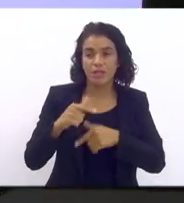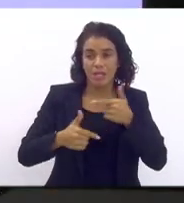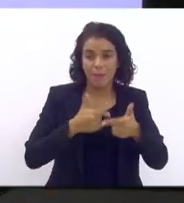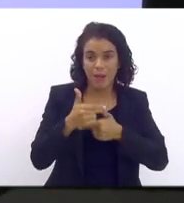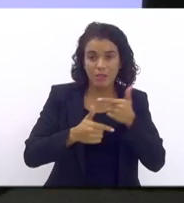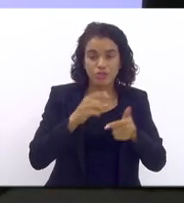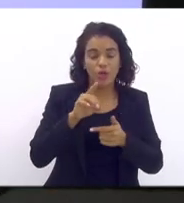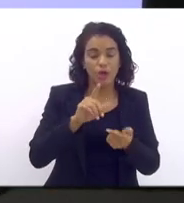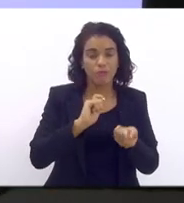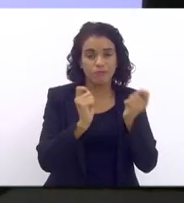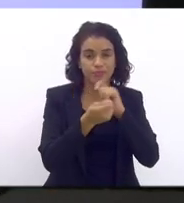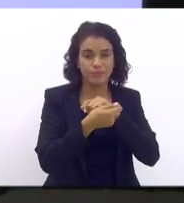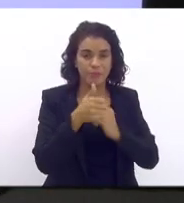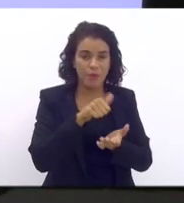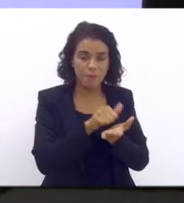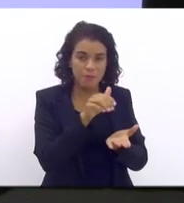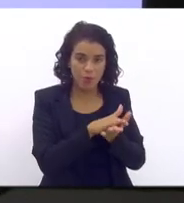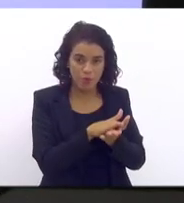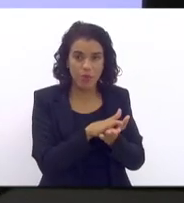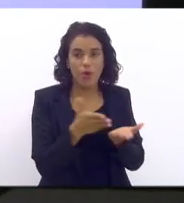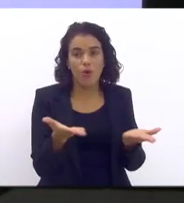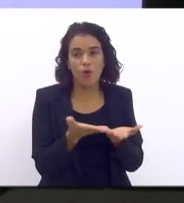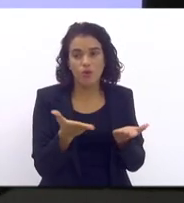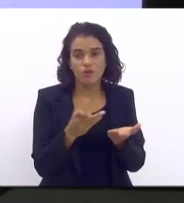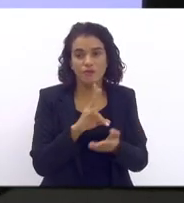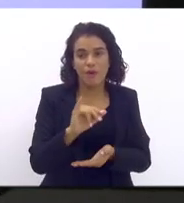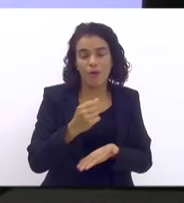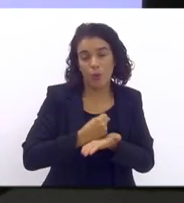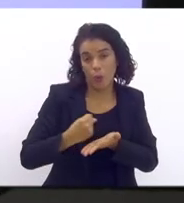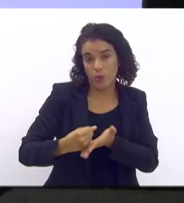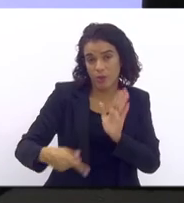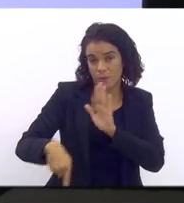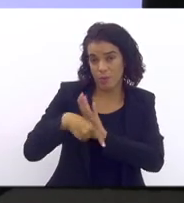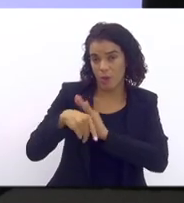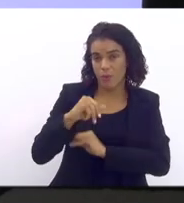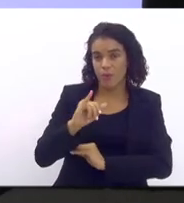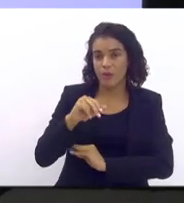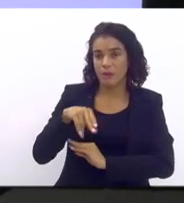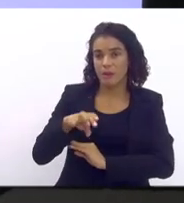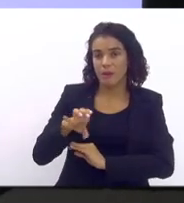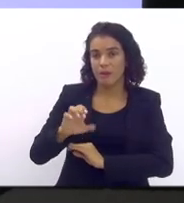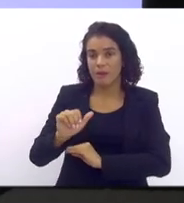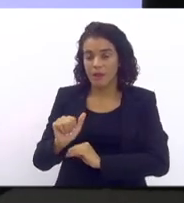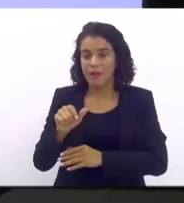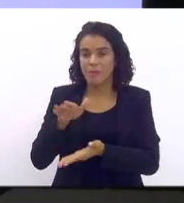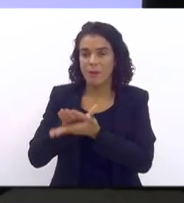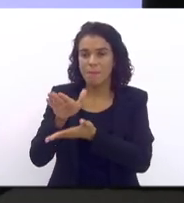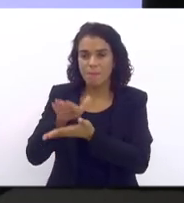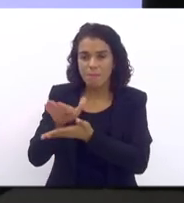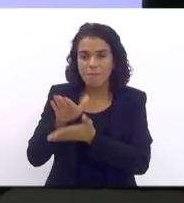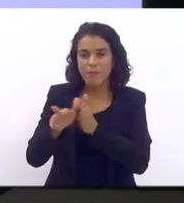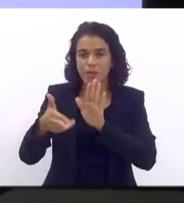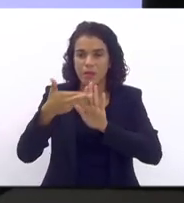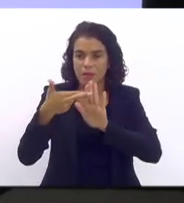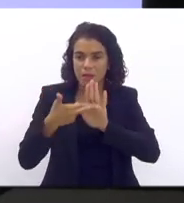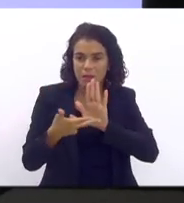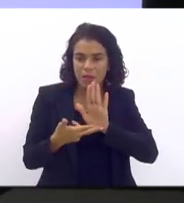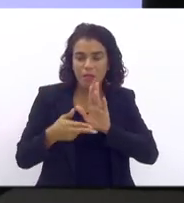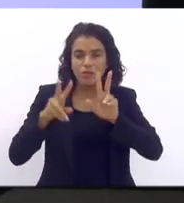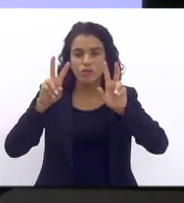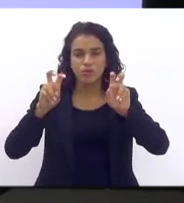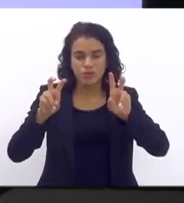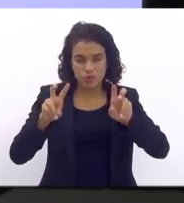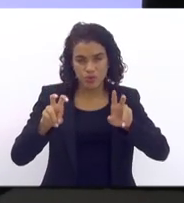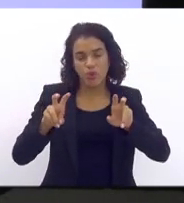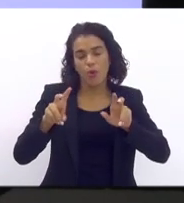conversão de multa Mas vamos ter o nosso colchão que seria o contrato próprio do Inea né publicação de normativas que dispõe sobre lacunas